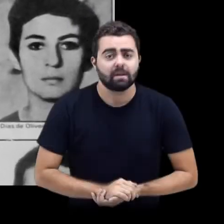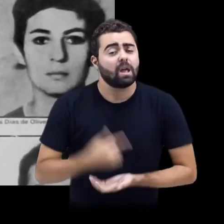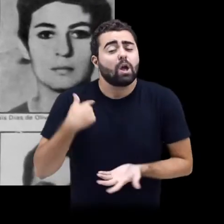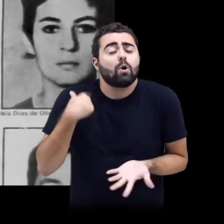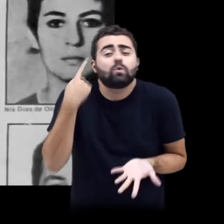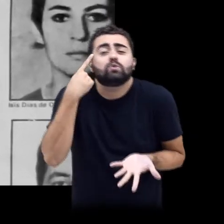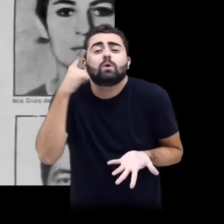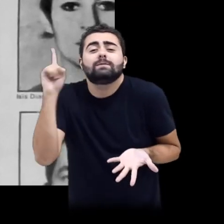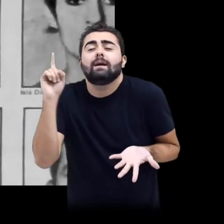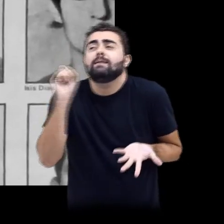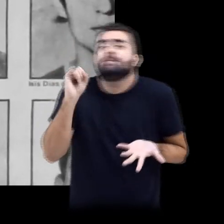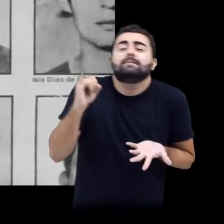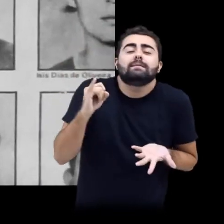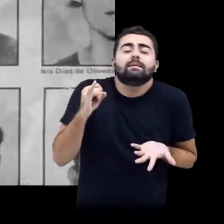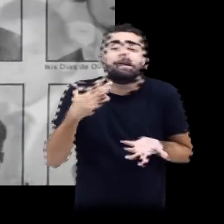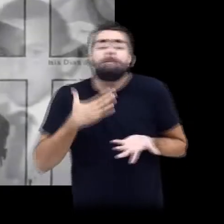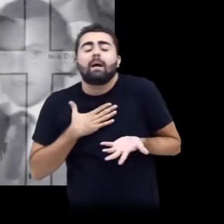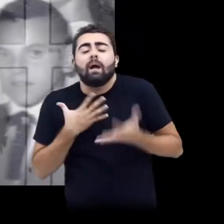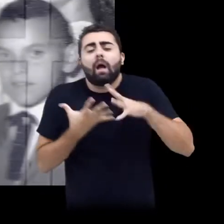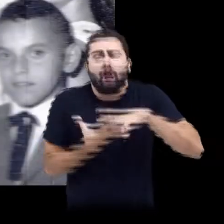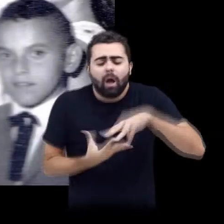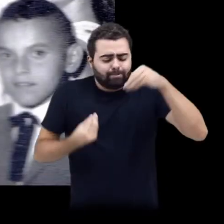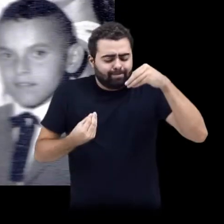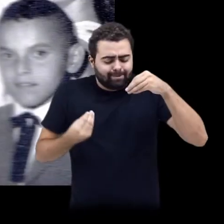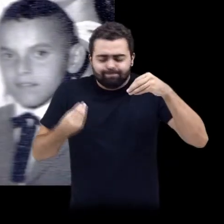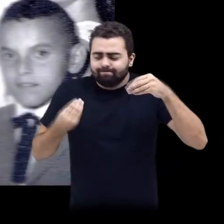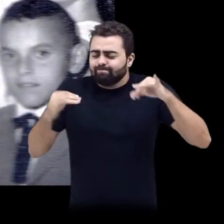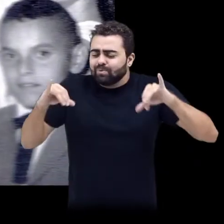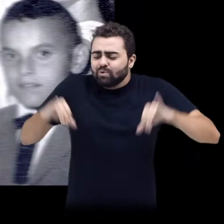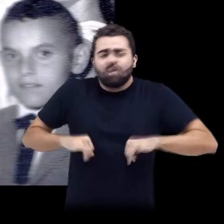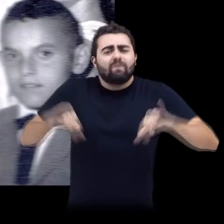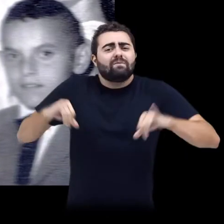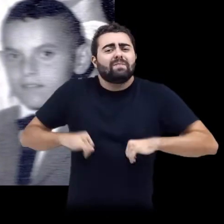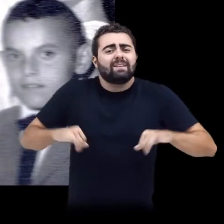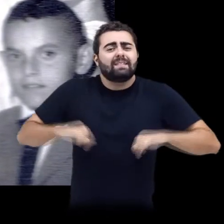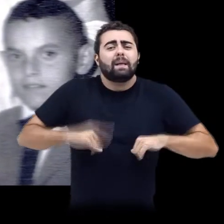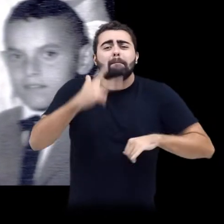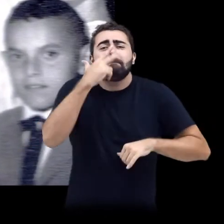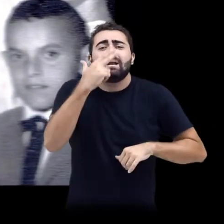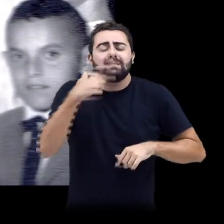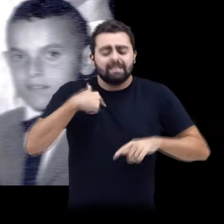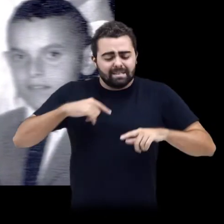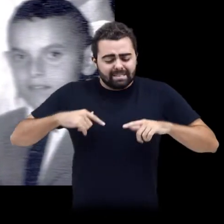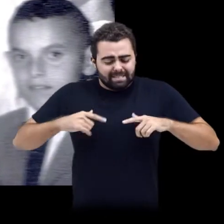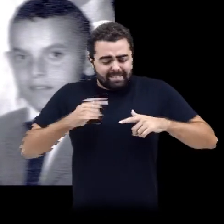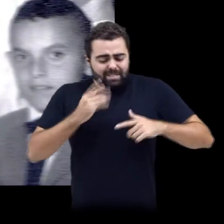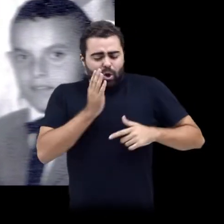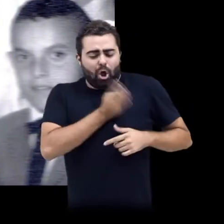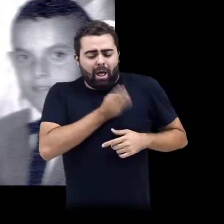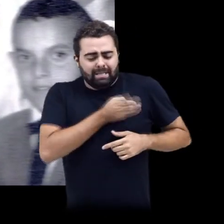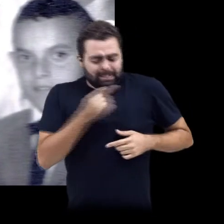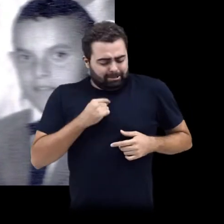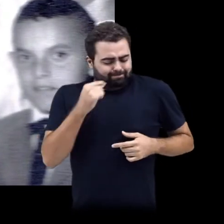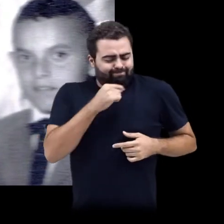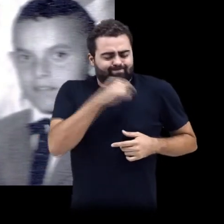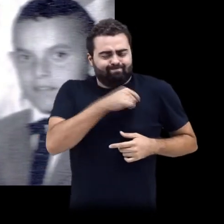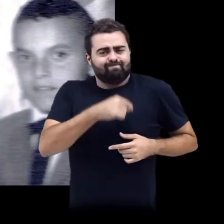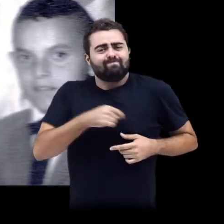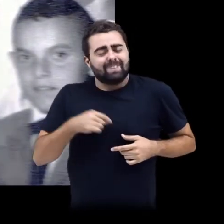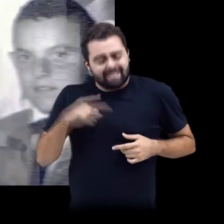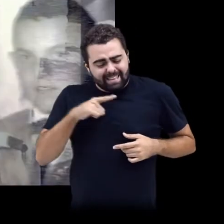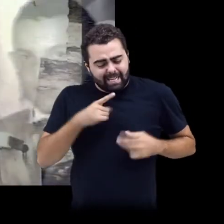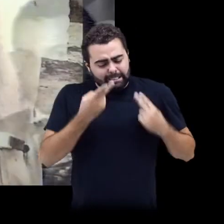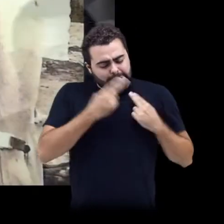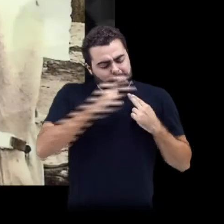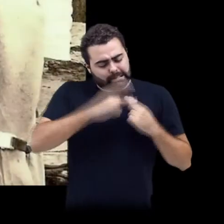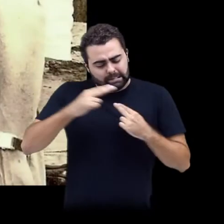alma dorida, ferida sem calma, só resta a tristeza que